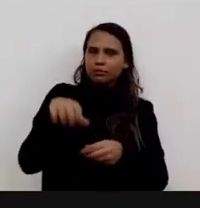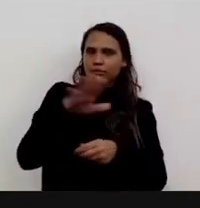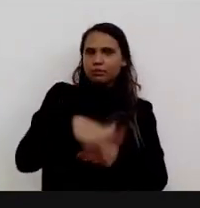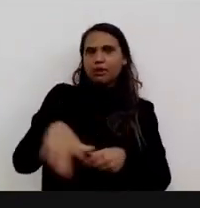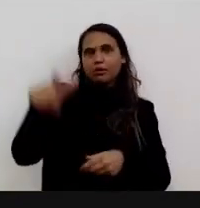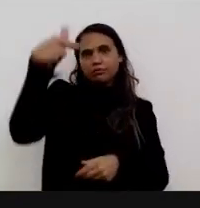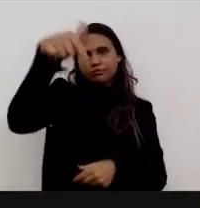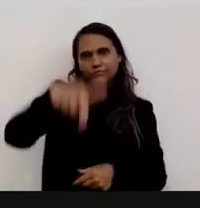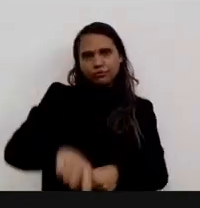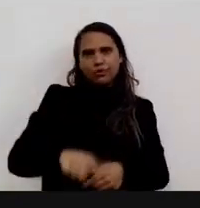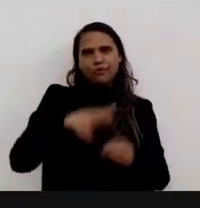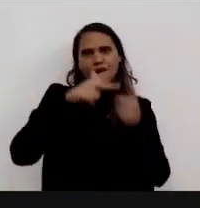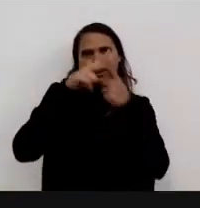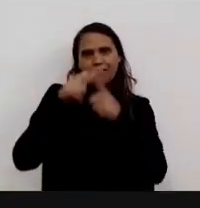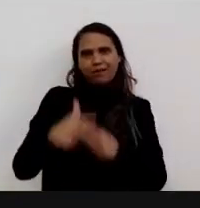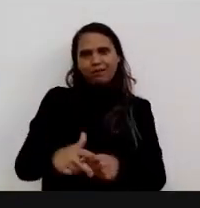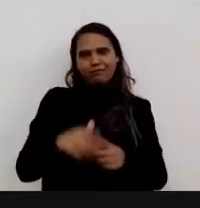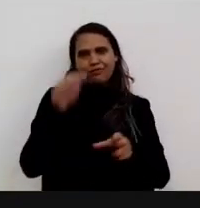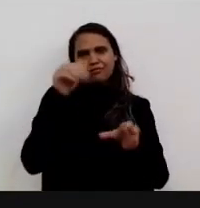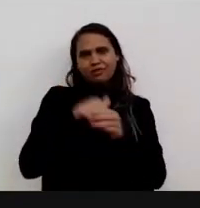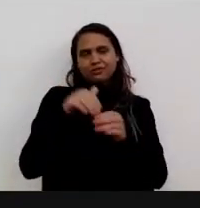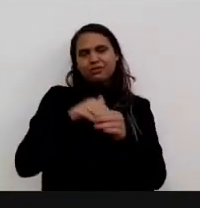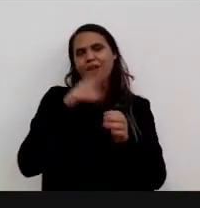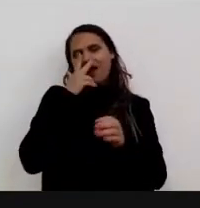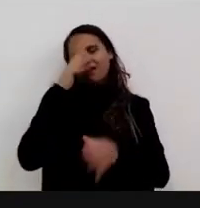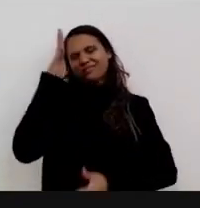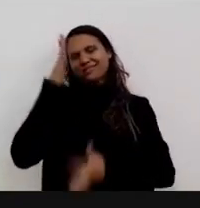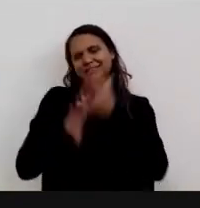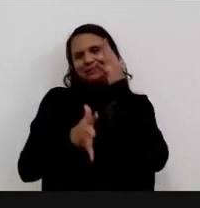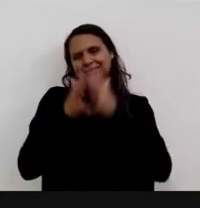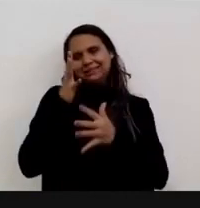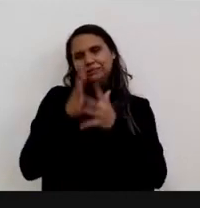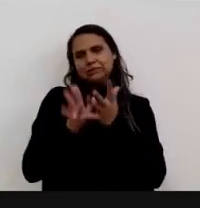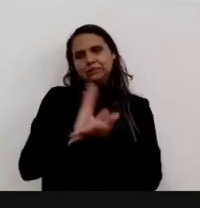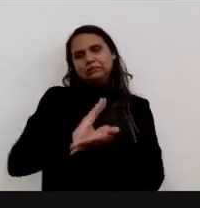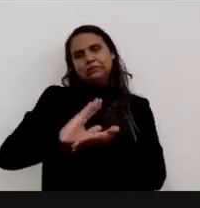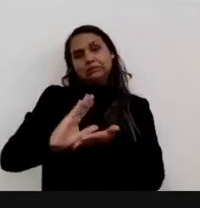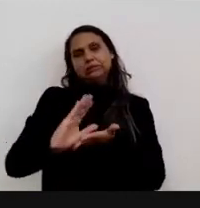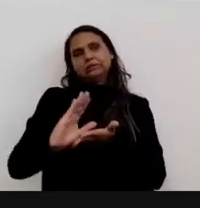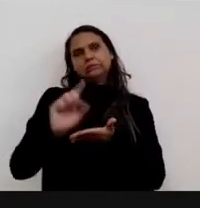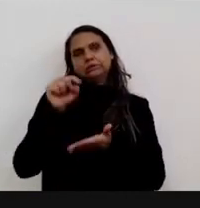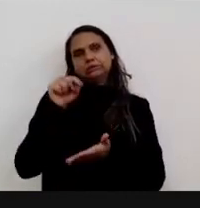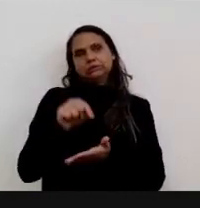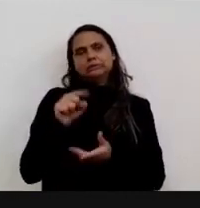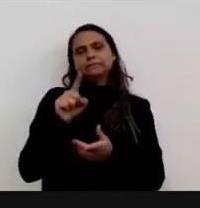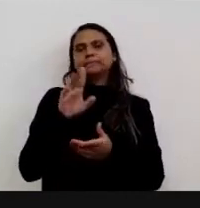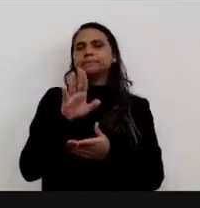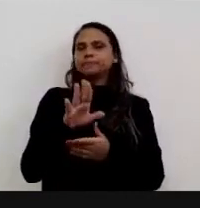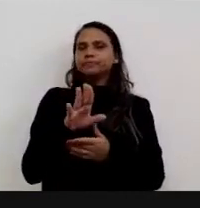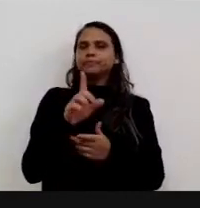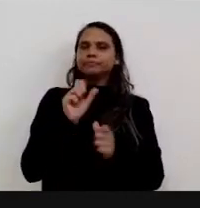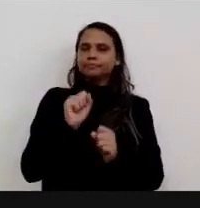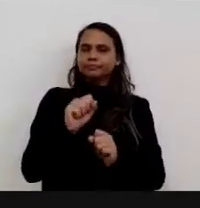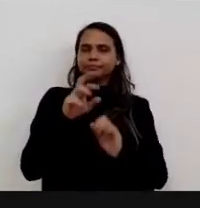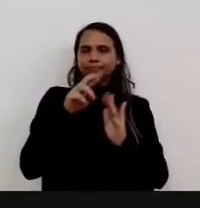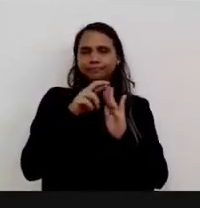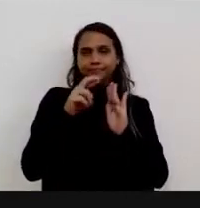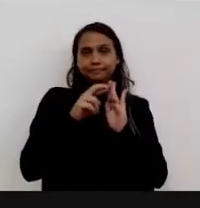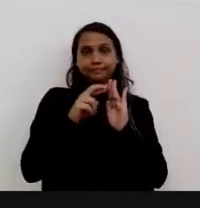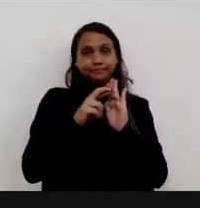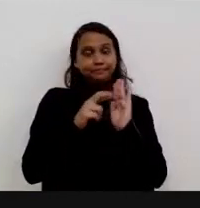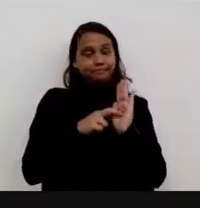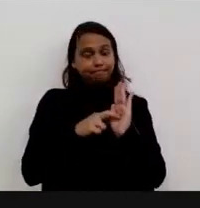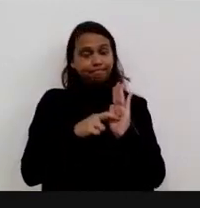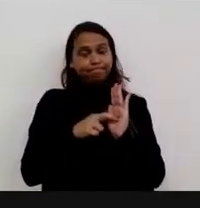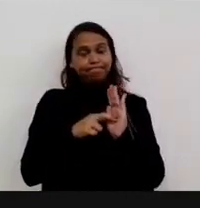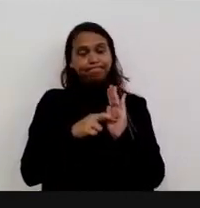novamente uma mini reforma eleitoral. Não sei se vai trabalhar muito com o financiamento em si, mas pode trabalhar com regras que afetam o